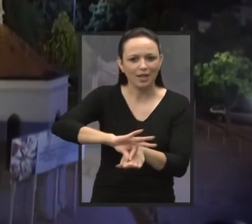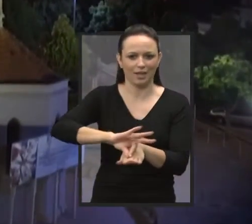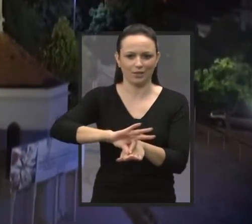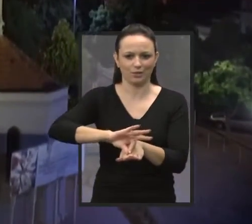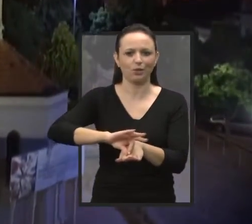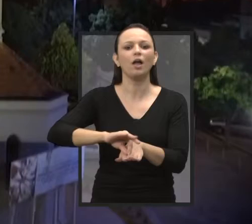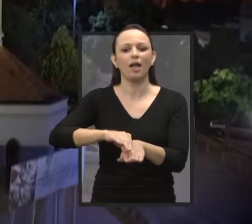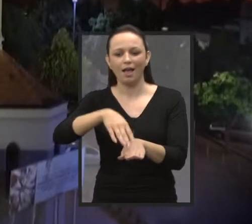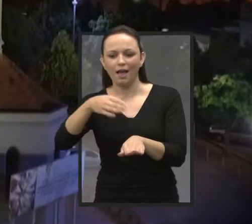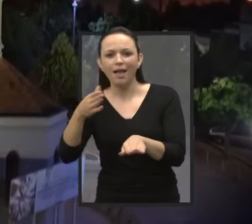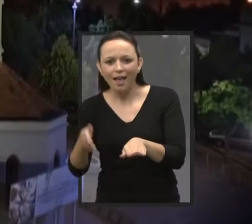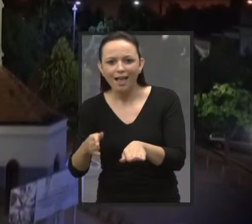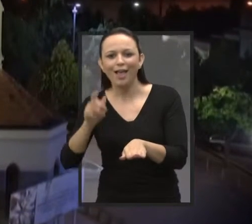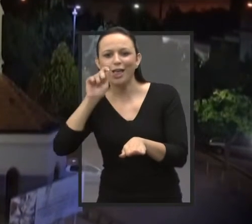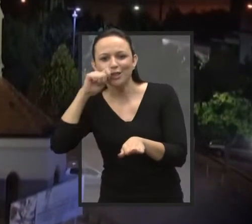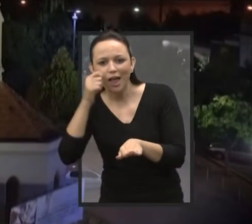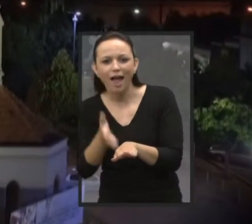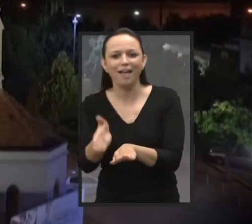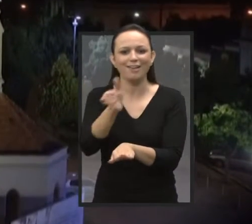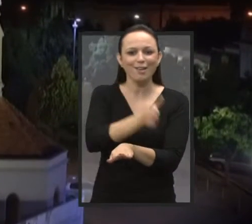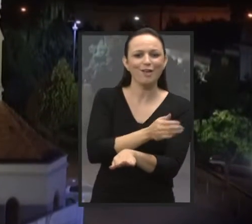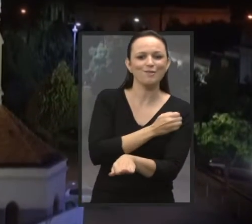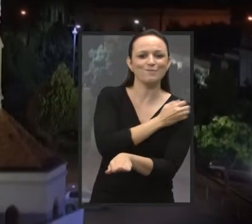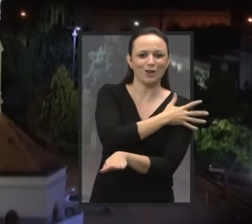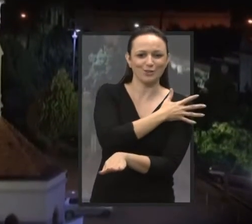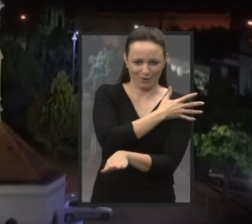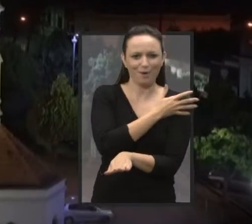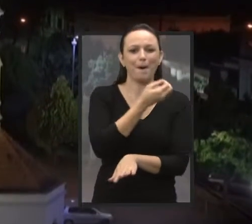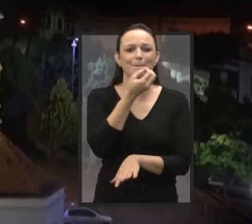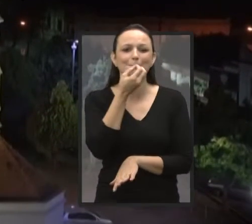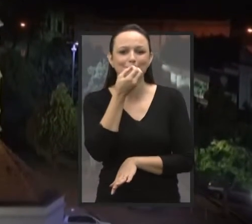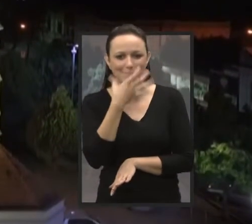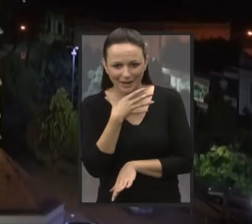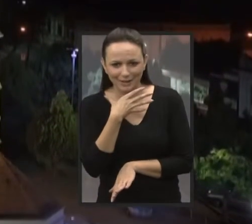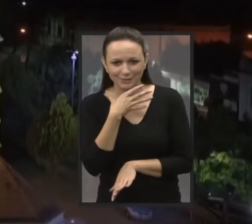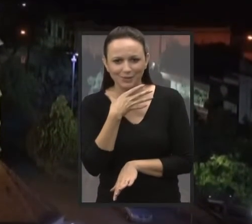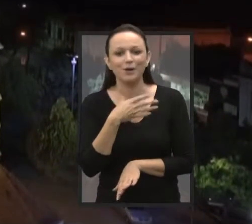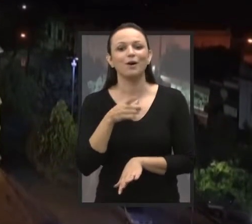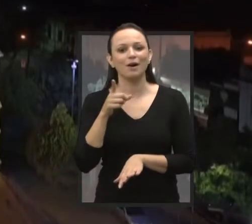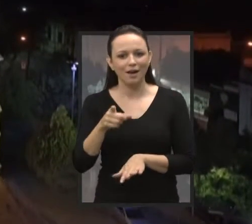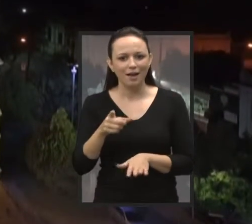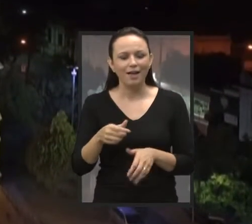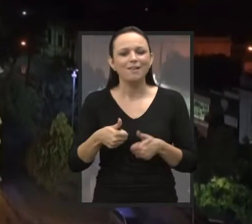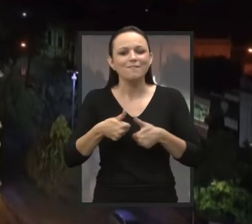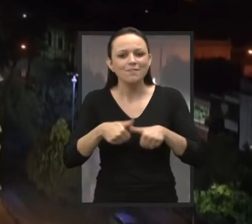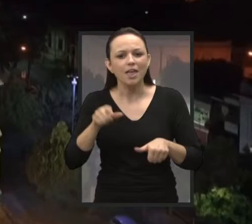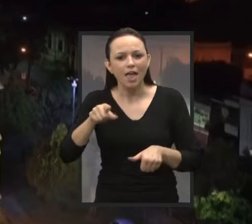entre Edgar Ferraz e Major Prado preserva toda